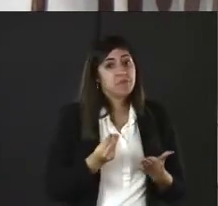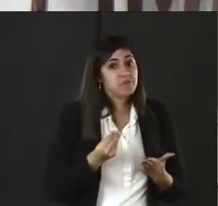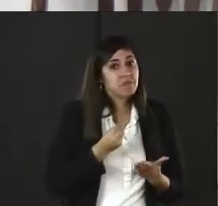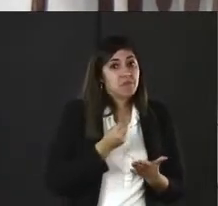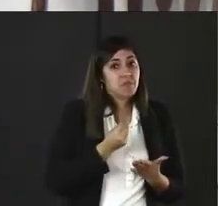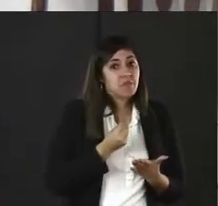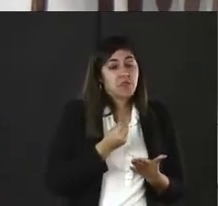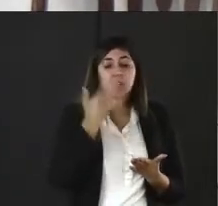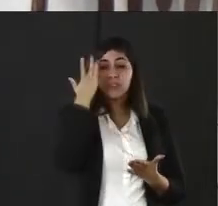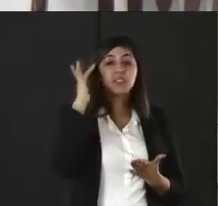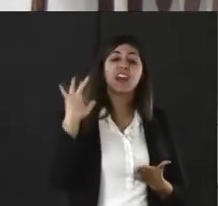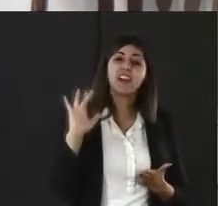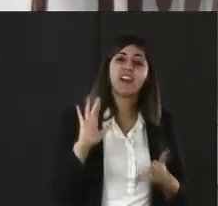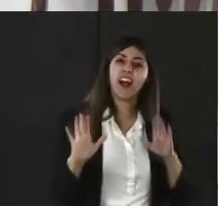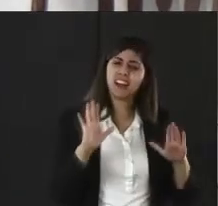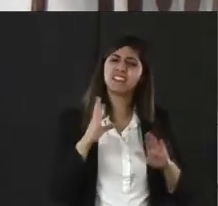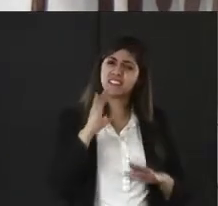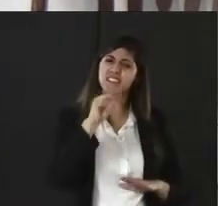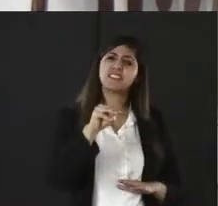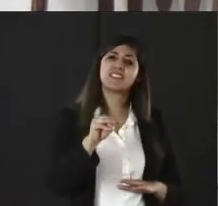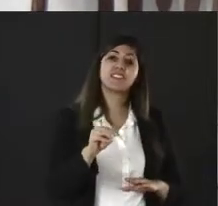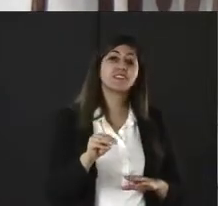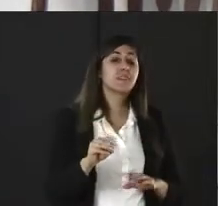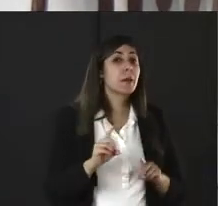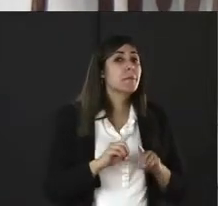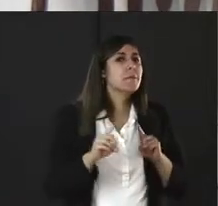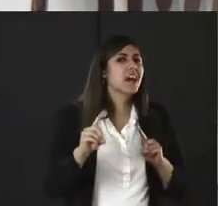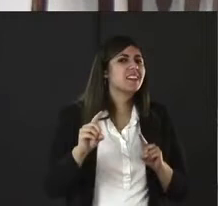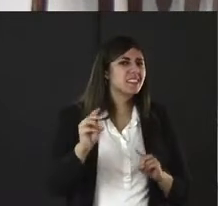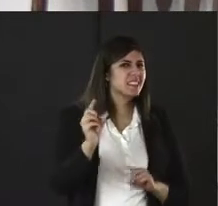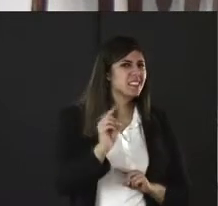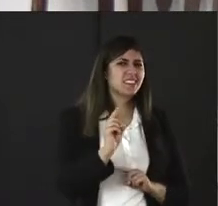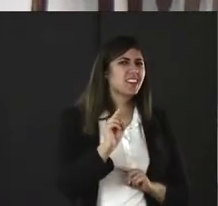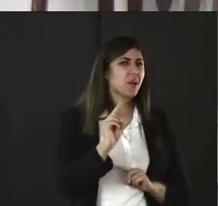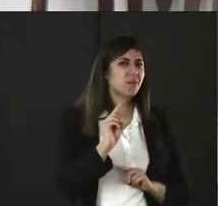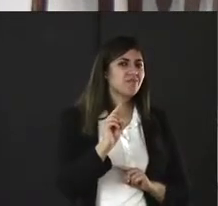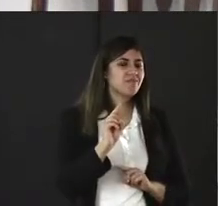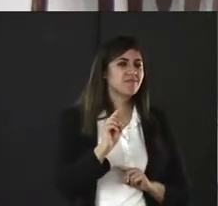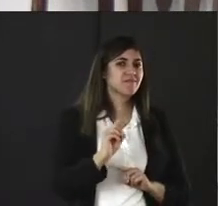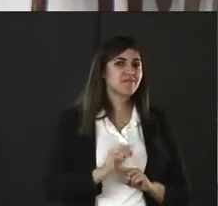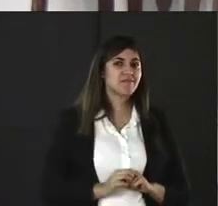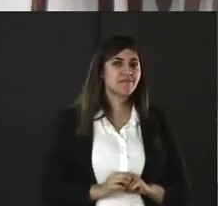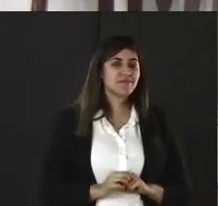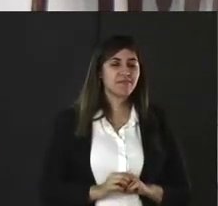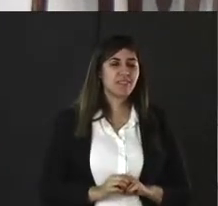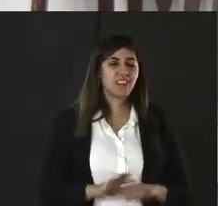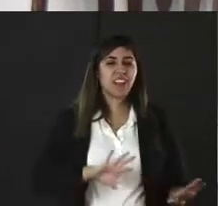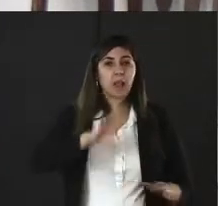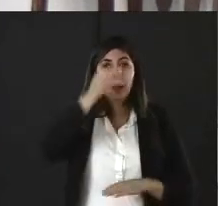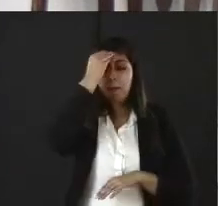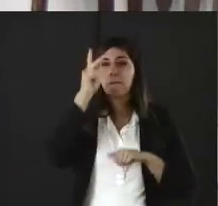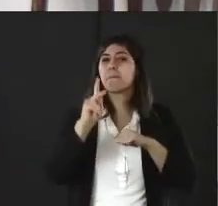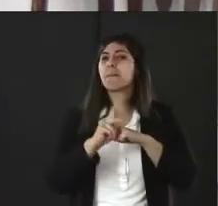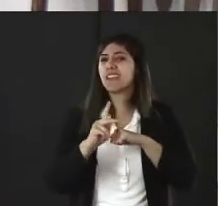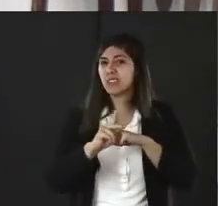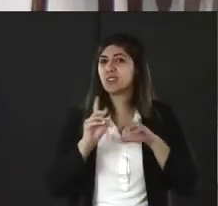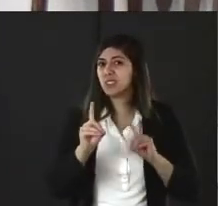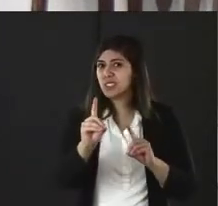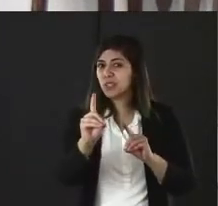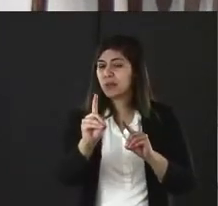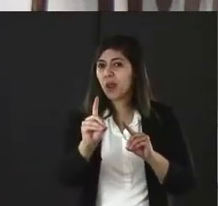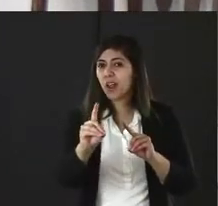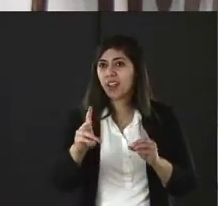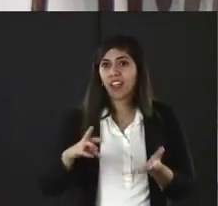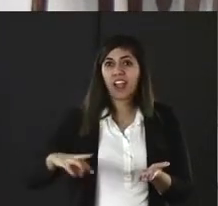sim mas esse não por isso pedro em determinado momento quando viu o jesus andando por sobre as águas